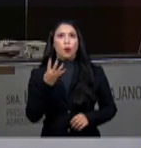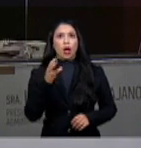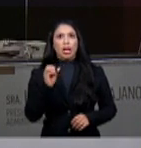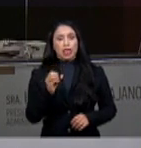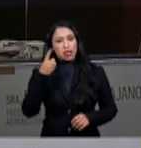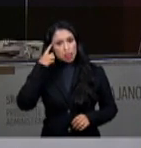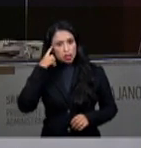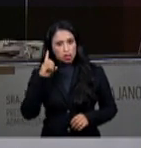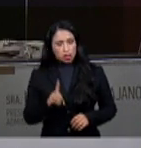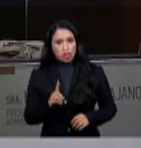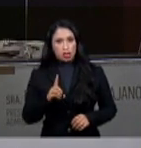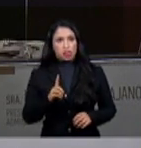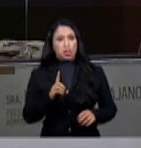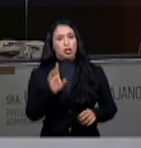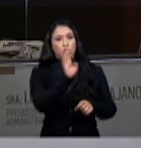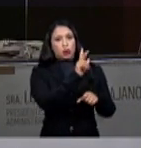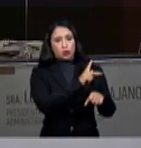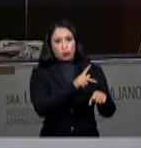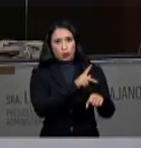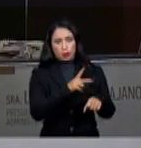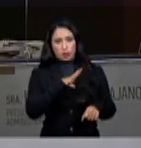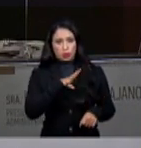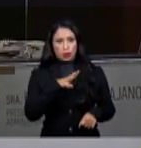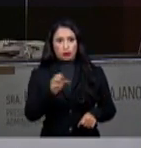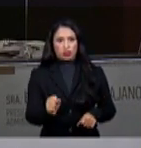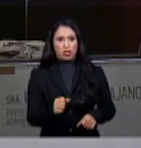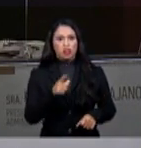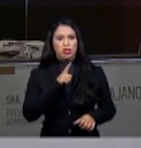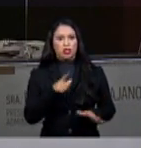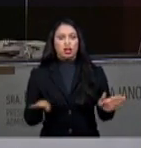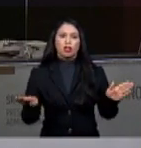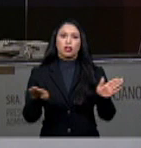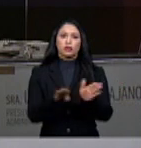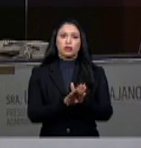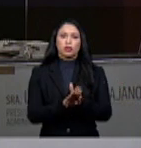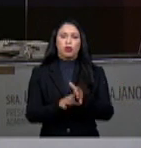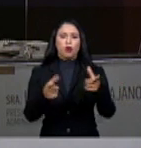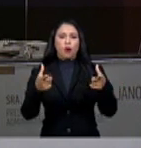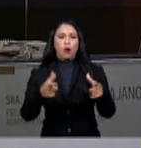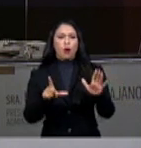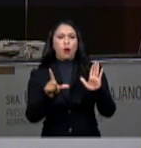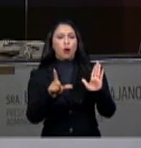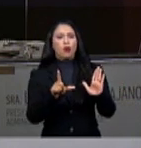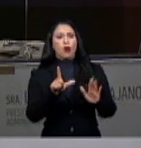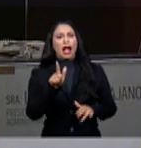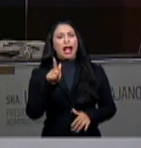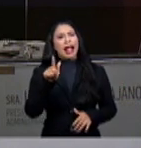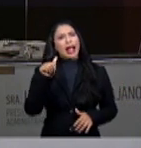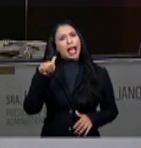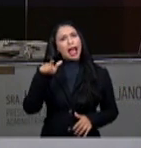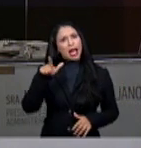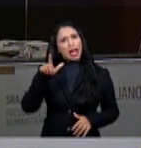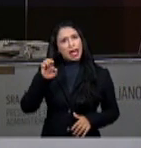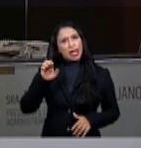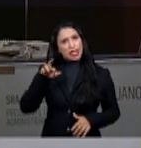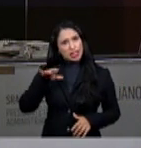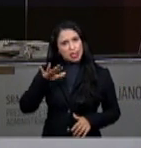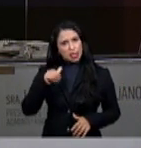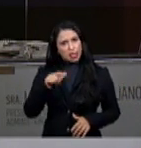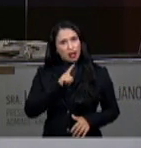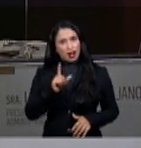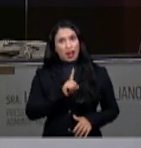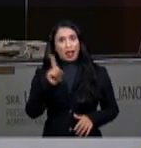depois eu fui para Paris e quando eu cheguei na galeria Lafayette em Julho isso galeria Lafayette vocês sabem é o